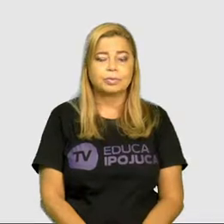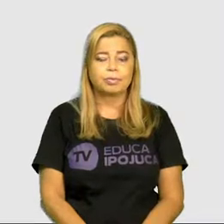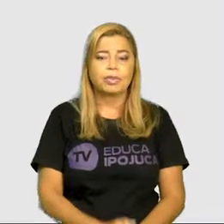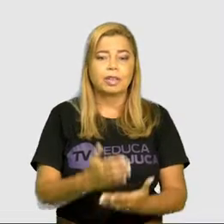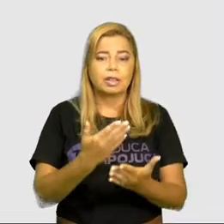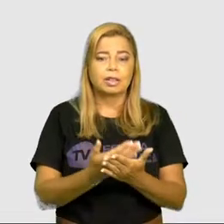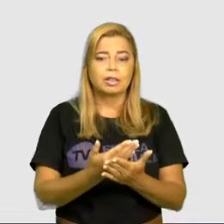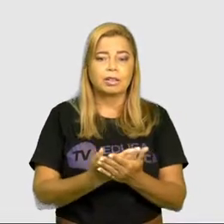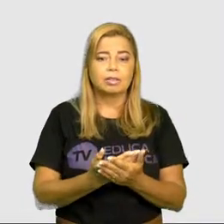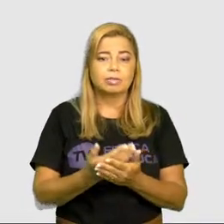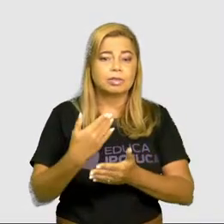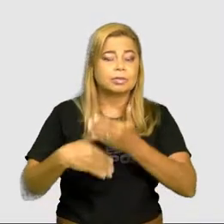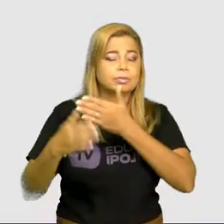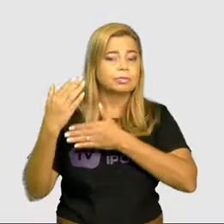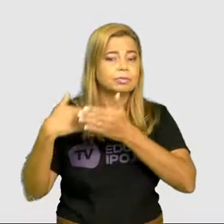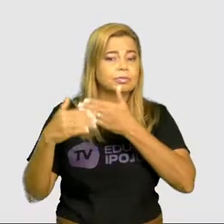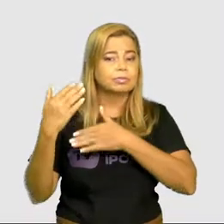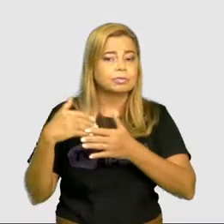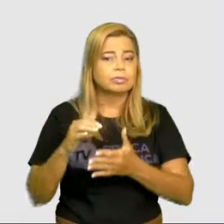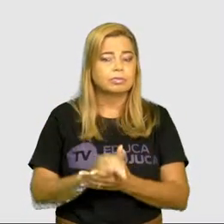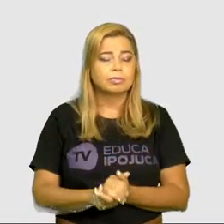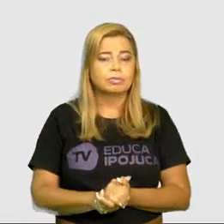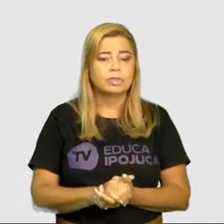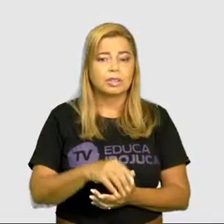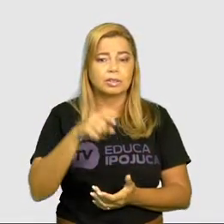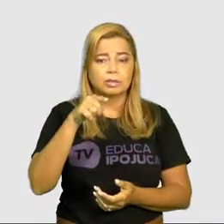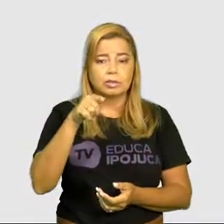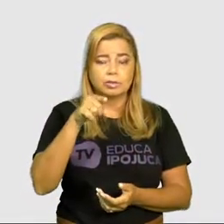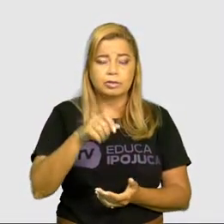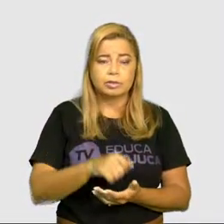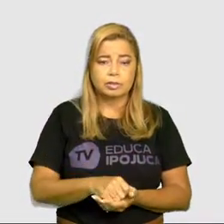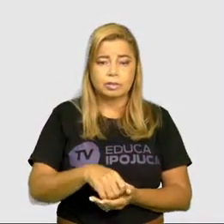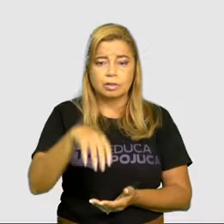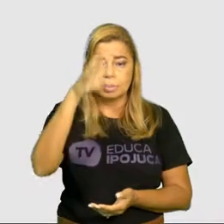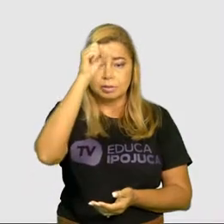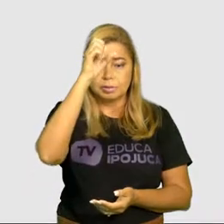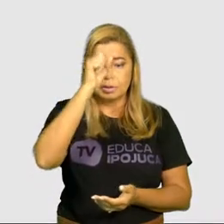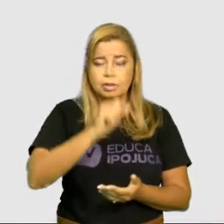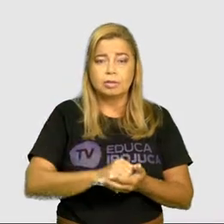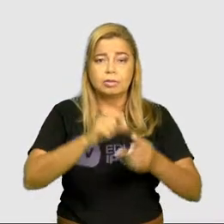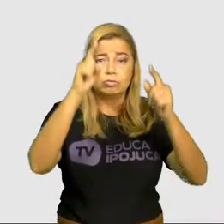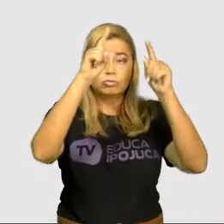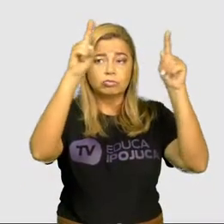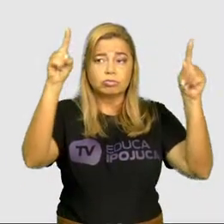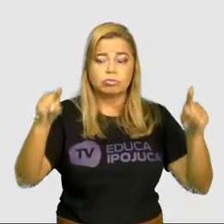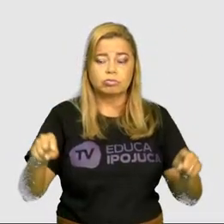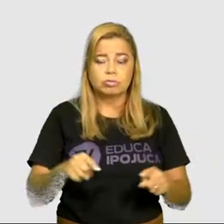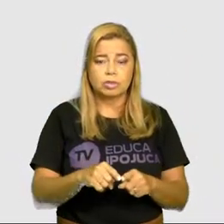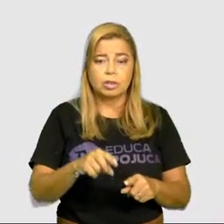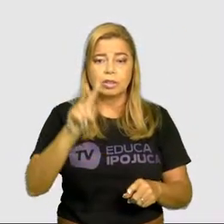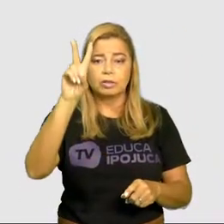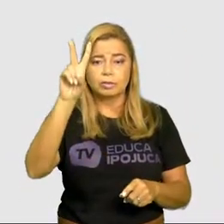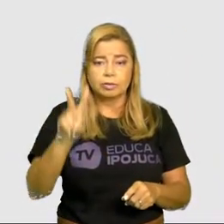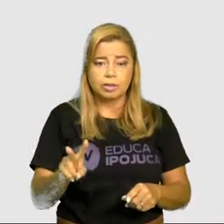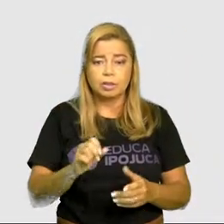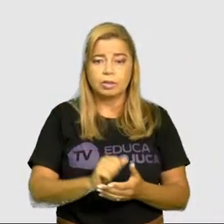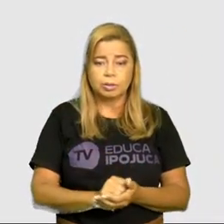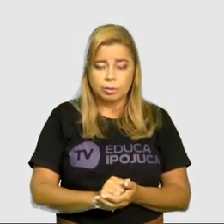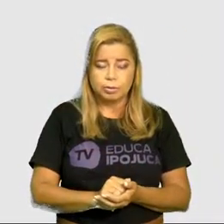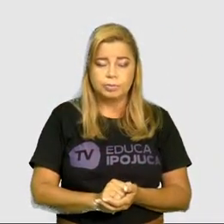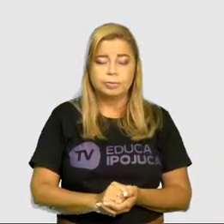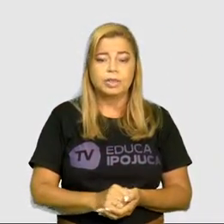Na aula passada, a gente entendeu que a gente tinha um quadro valor de lugar, onde estava escrito